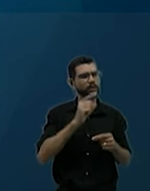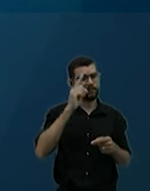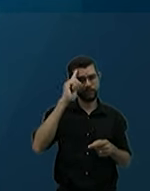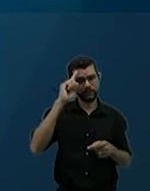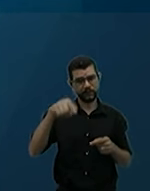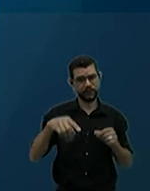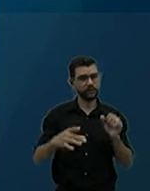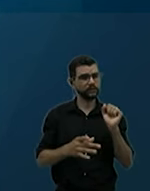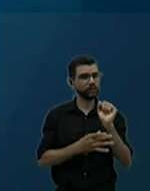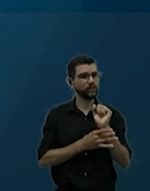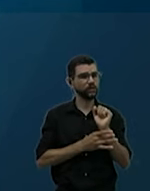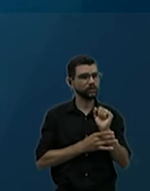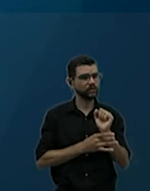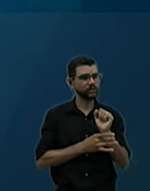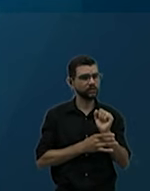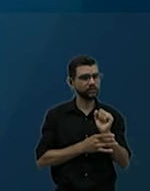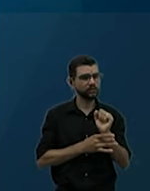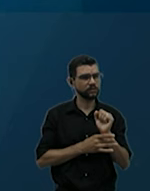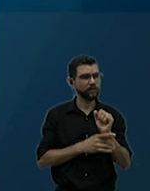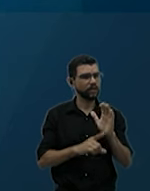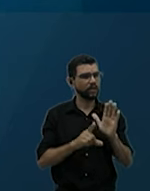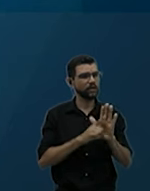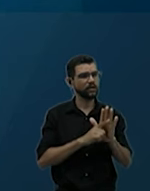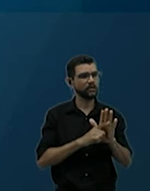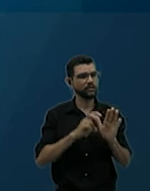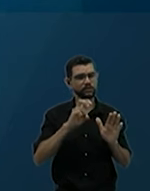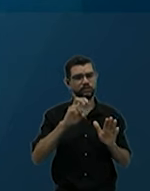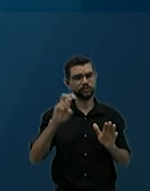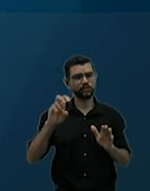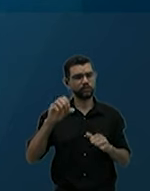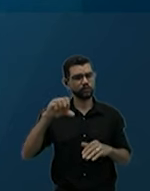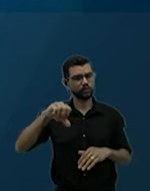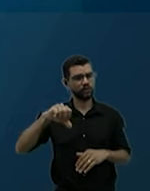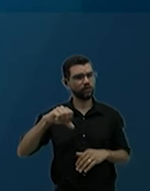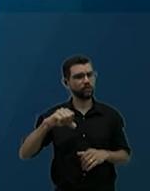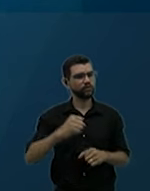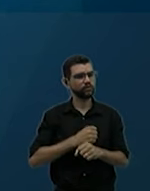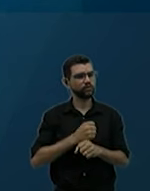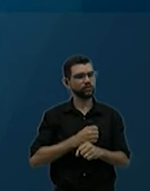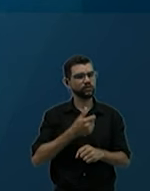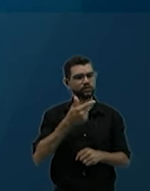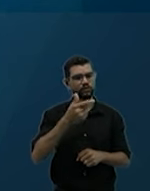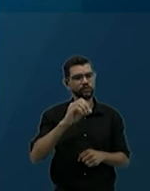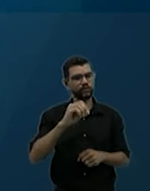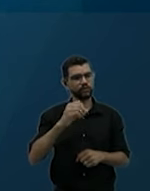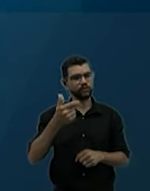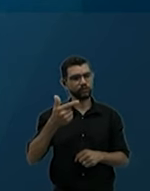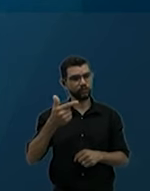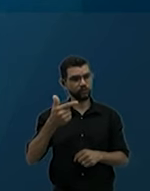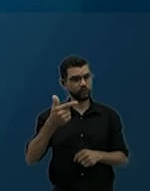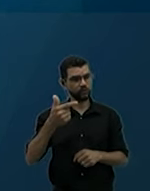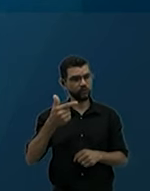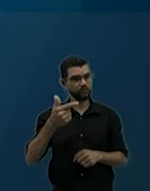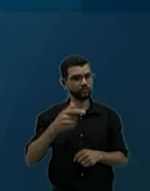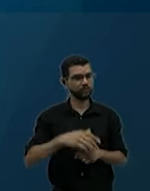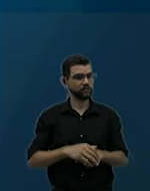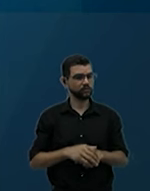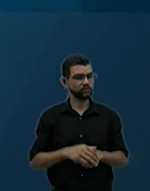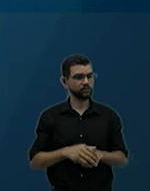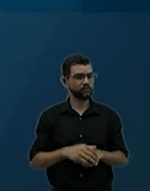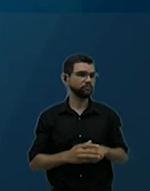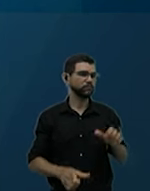da Lei 10.559 de 2002. Excelências, a indenização que aqui se trata não está prevista na